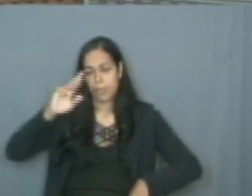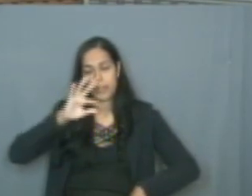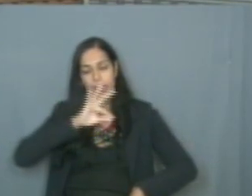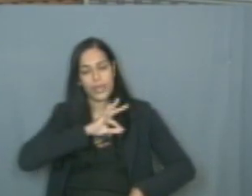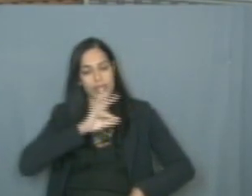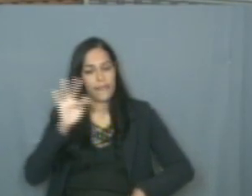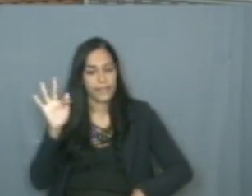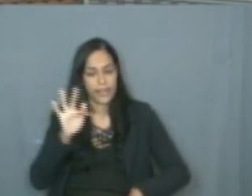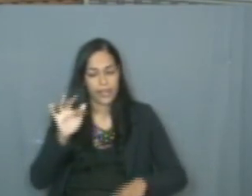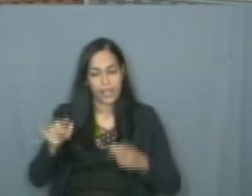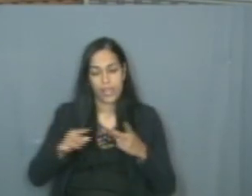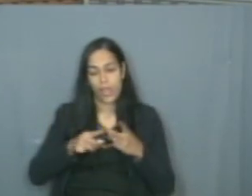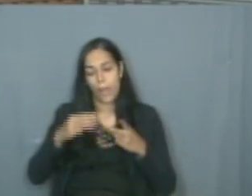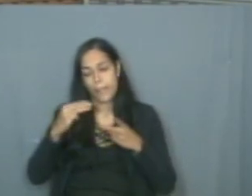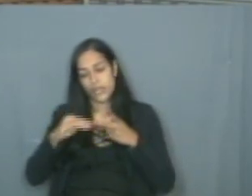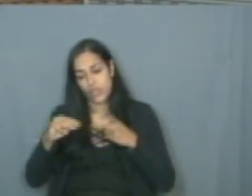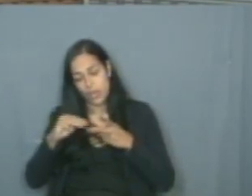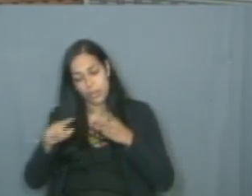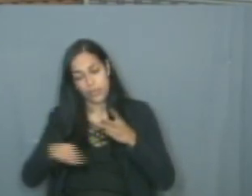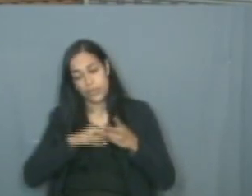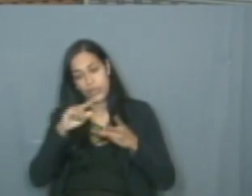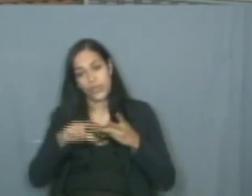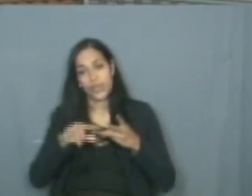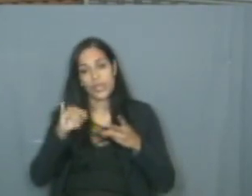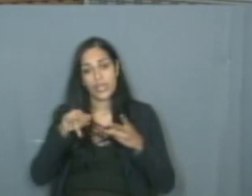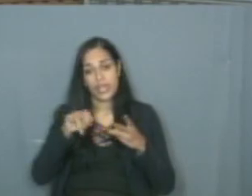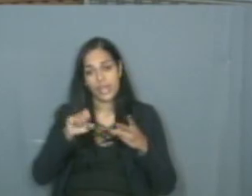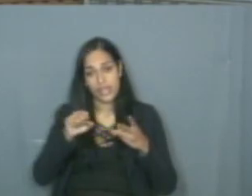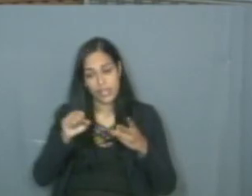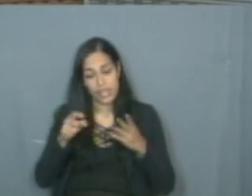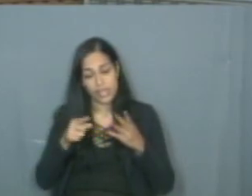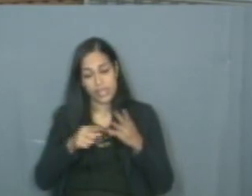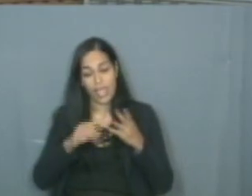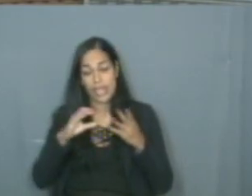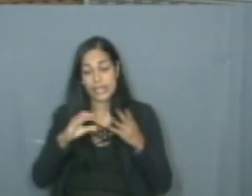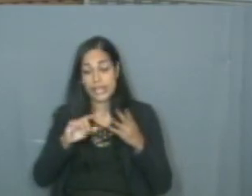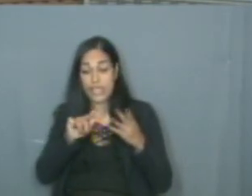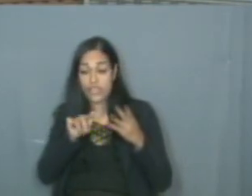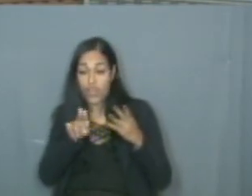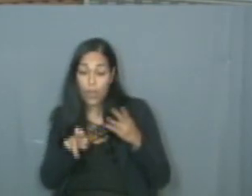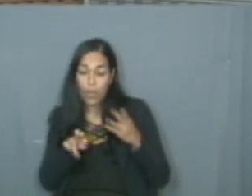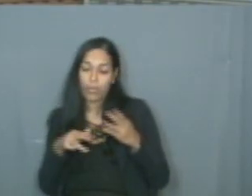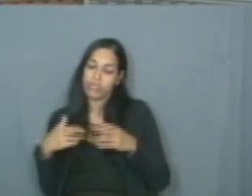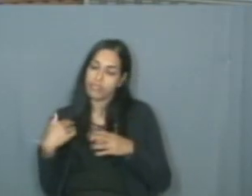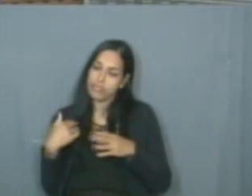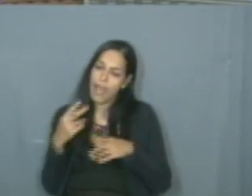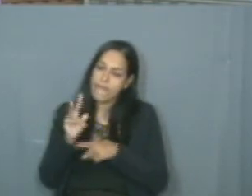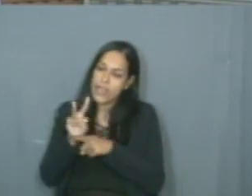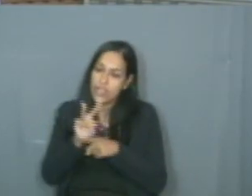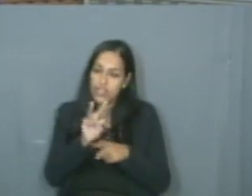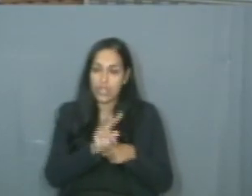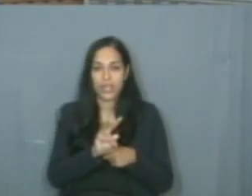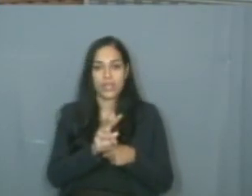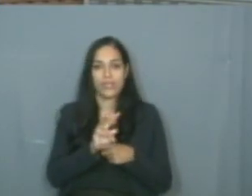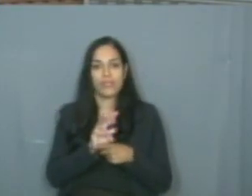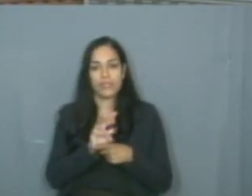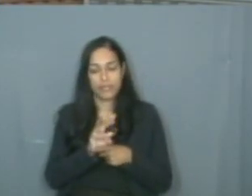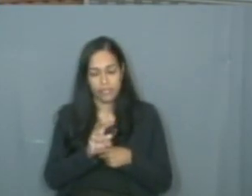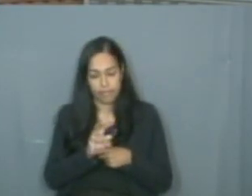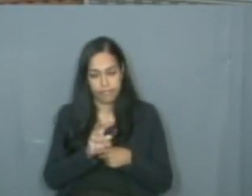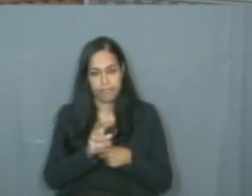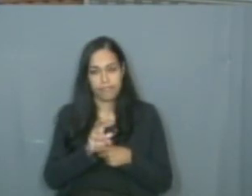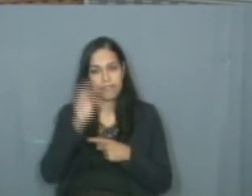Federal, Ministério Público, INSS, a CGU, avancem nas investigações. Aqui eu